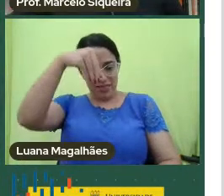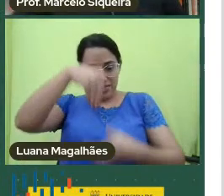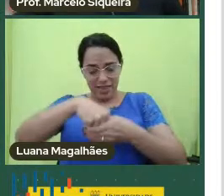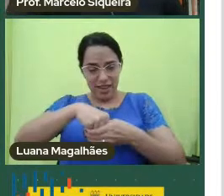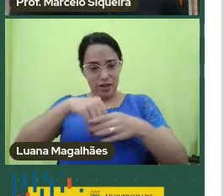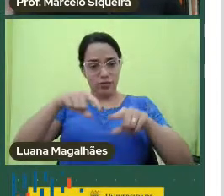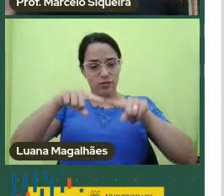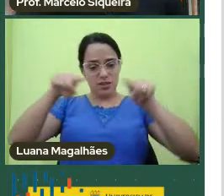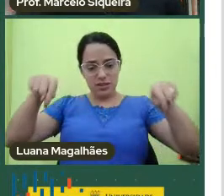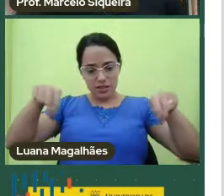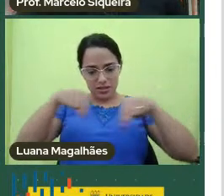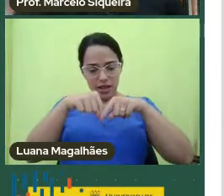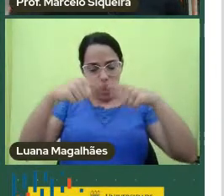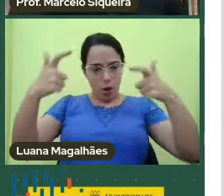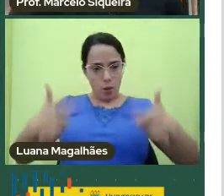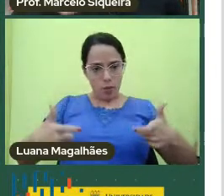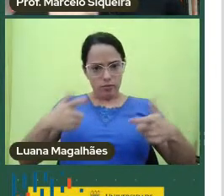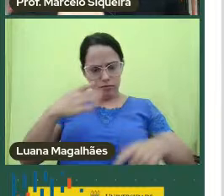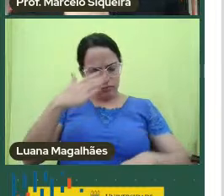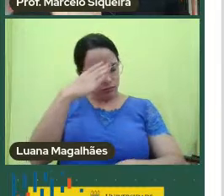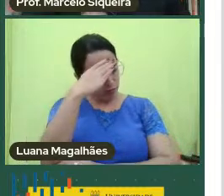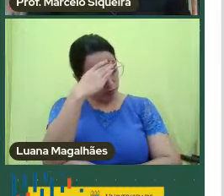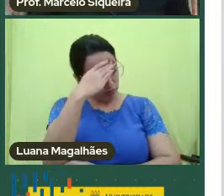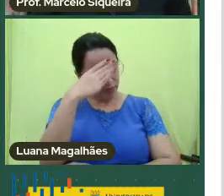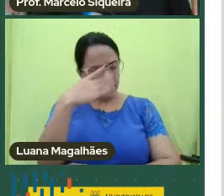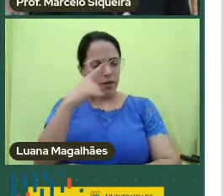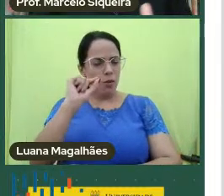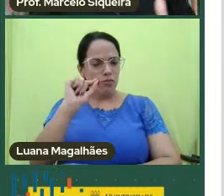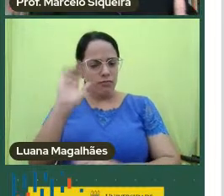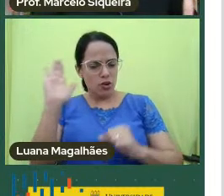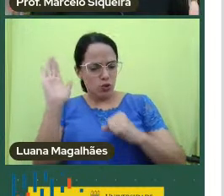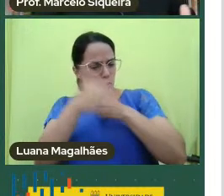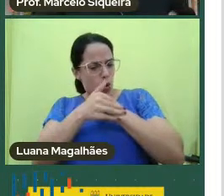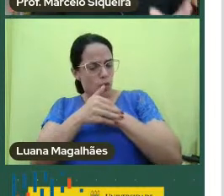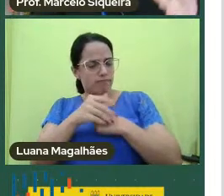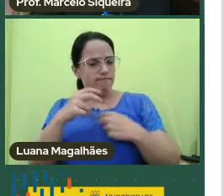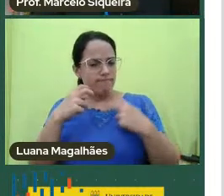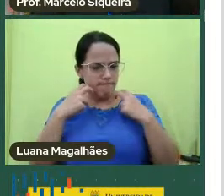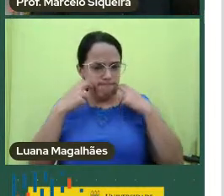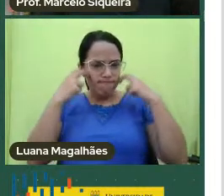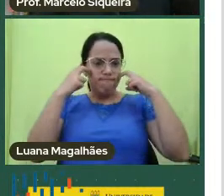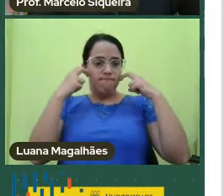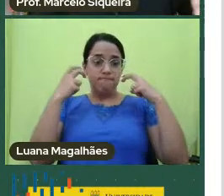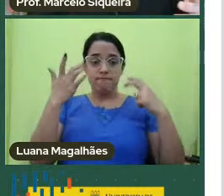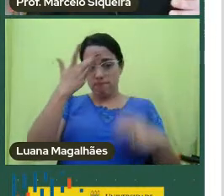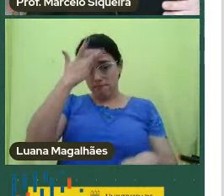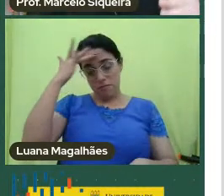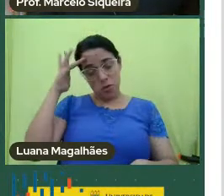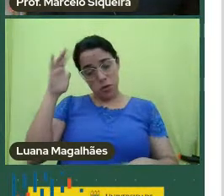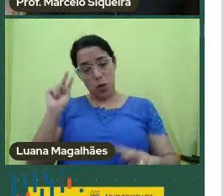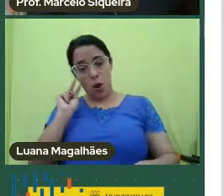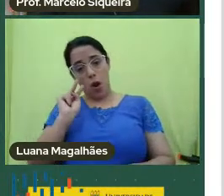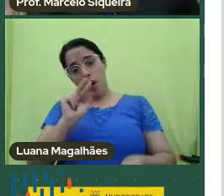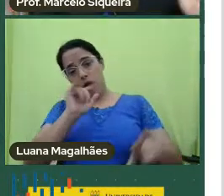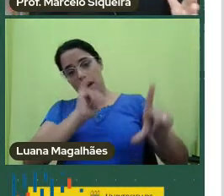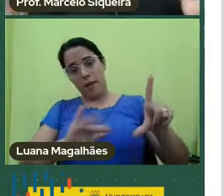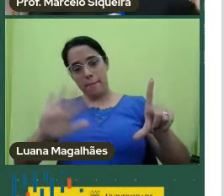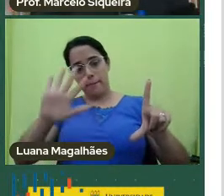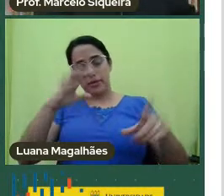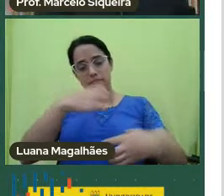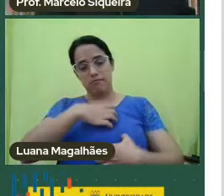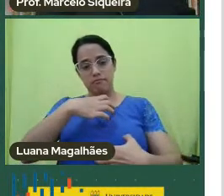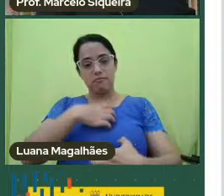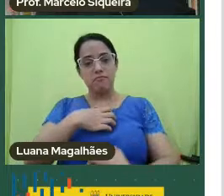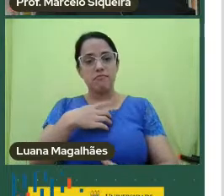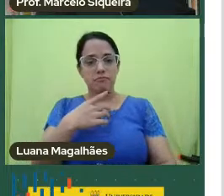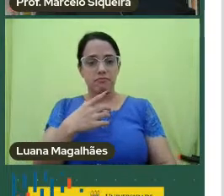militar, fecham o rosto, como envergonhados e tal. Essa é uma interpretação, né? Como disse Panofsky,